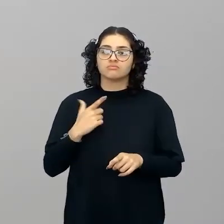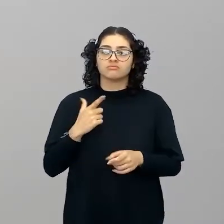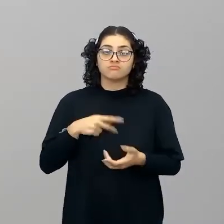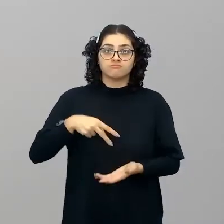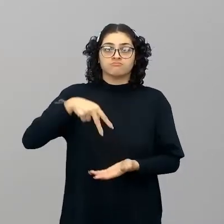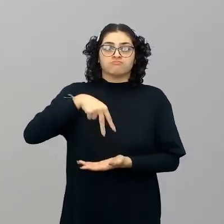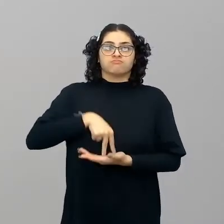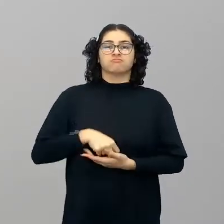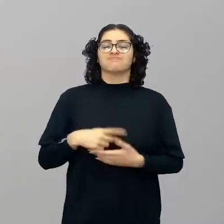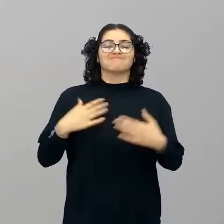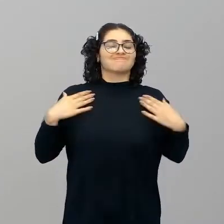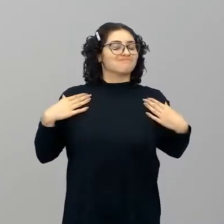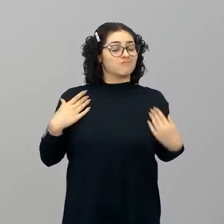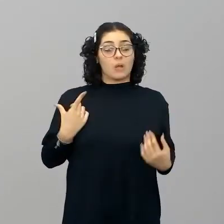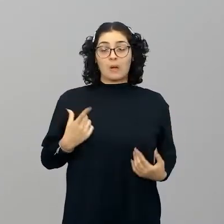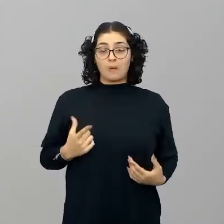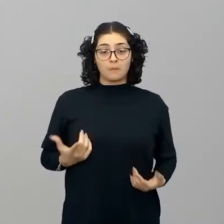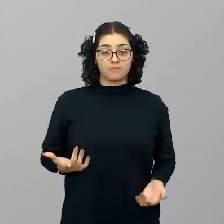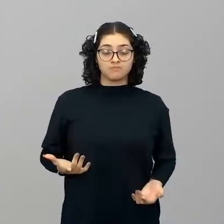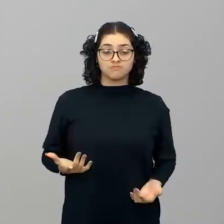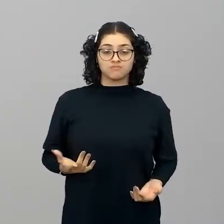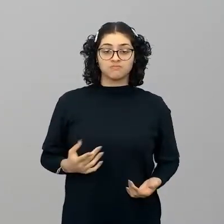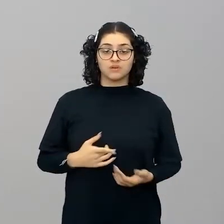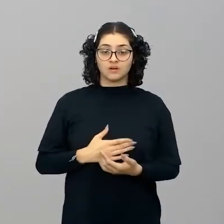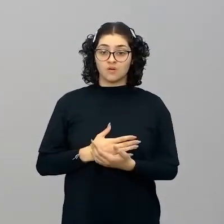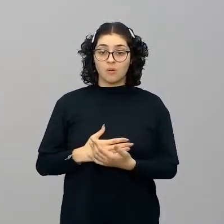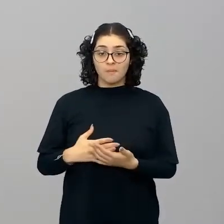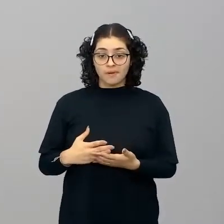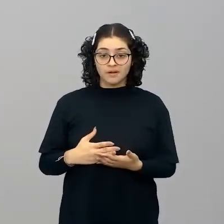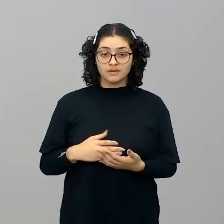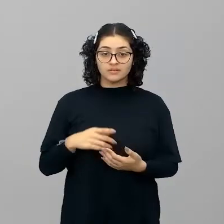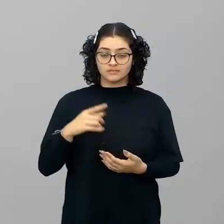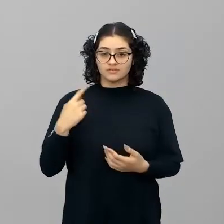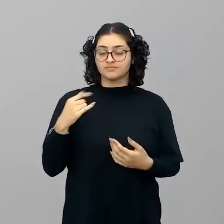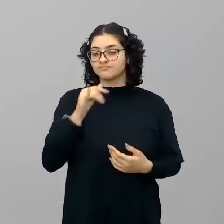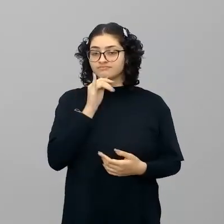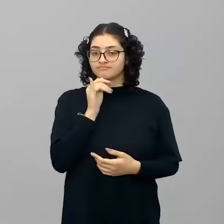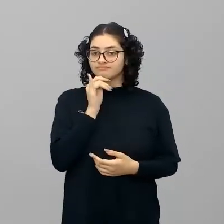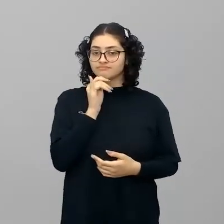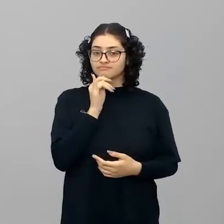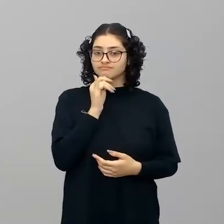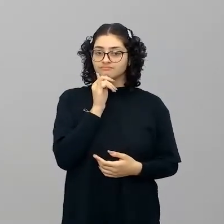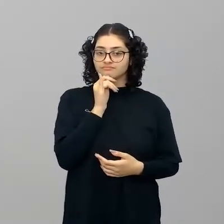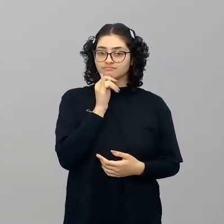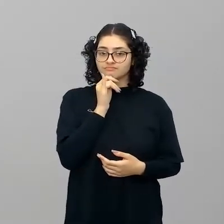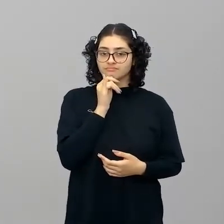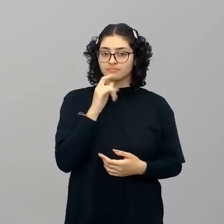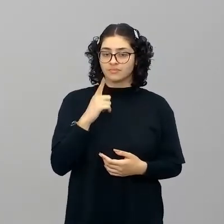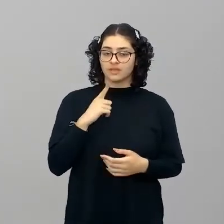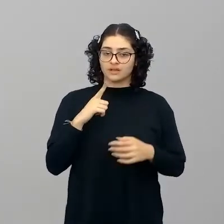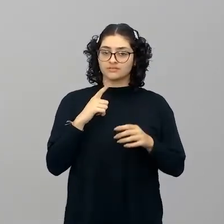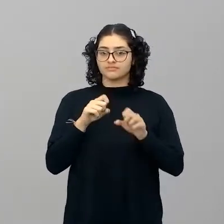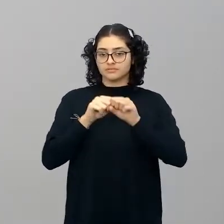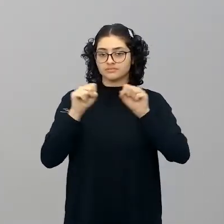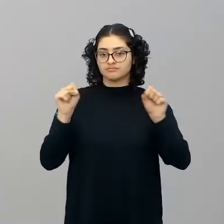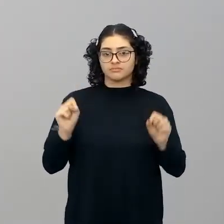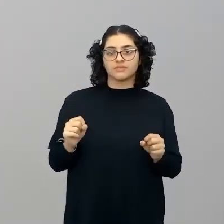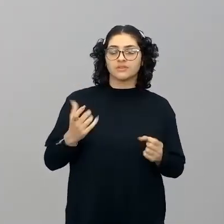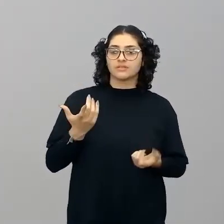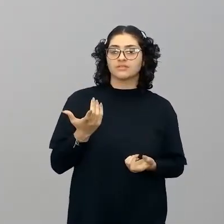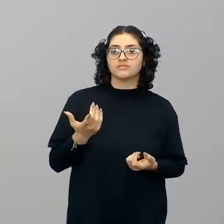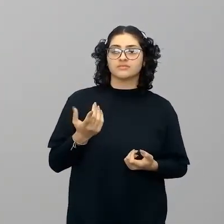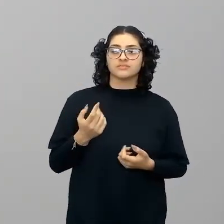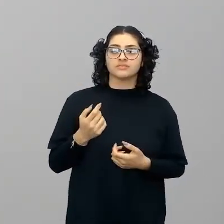na musculatura, aquela musculatura que faz parte, por exemplo, dos meus sistemas, como, por